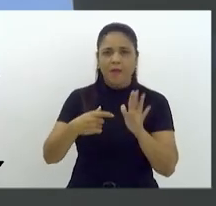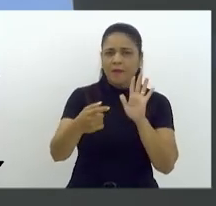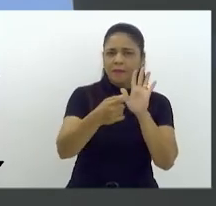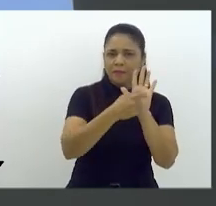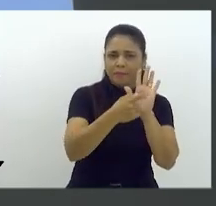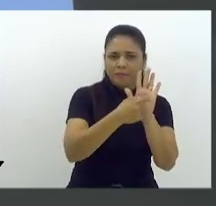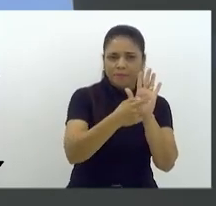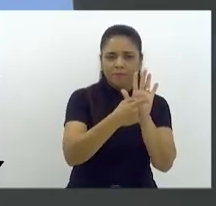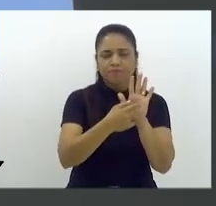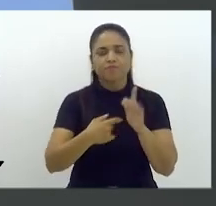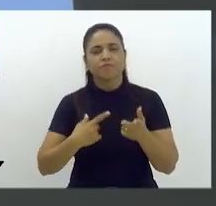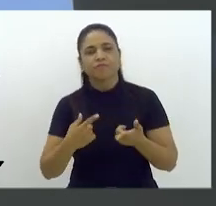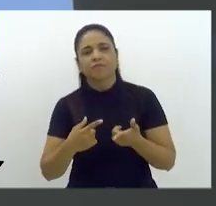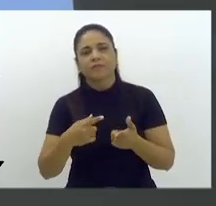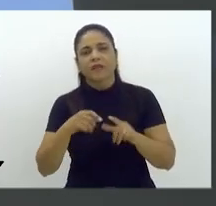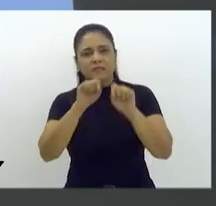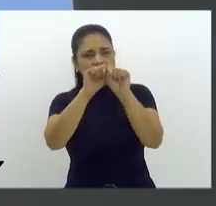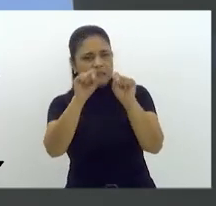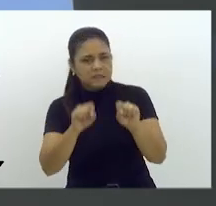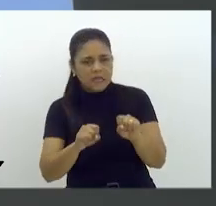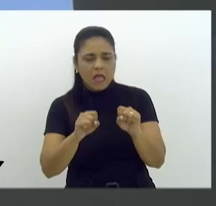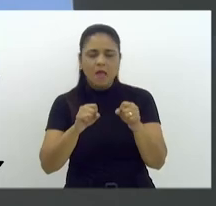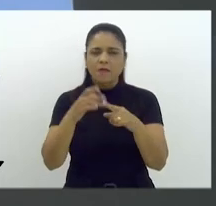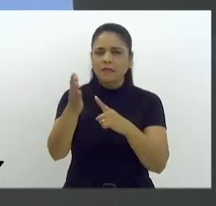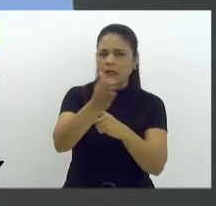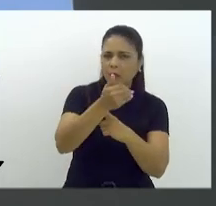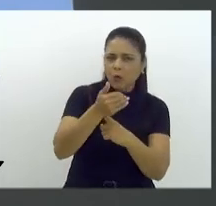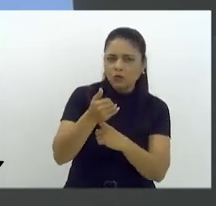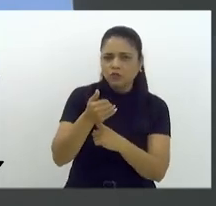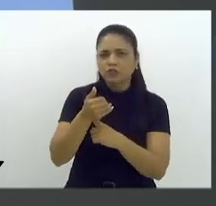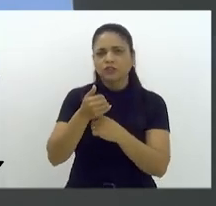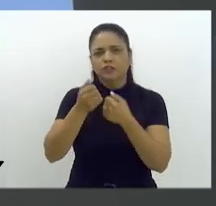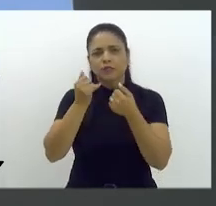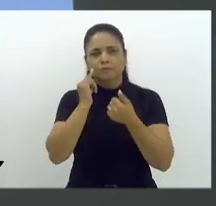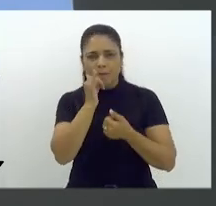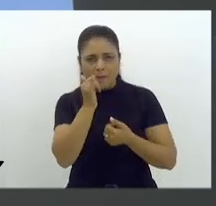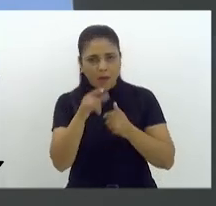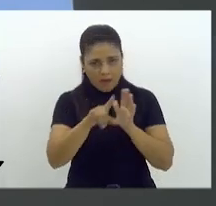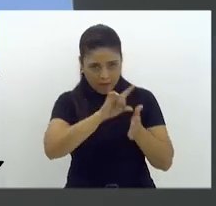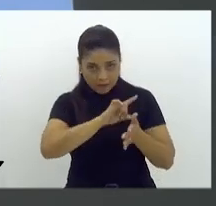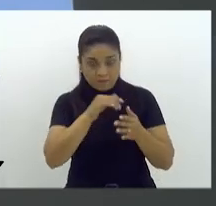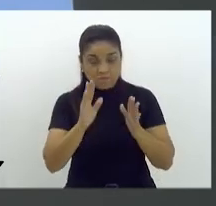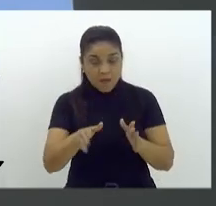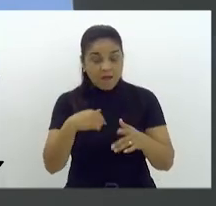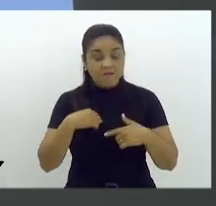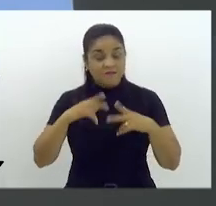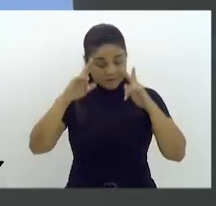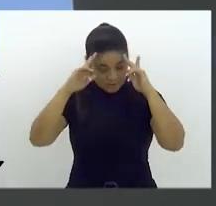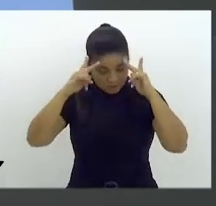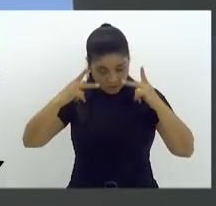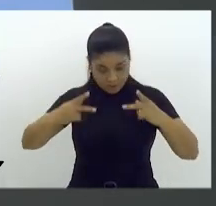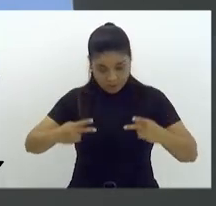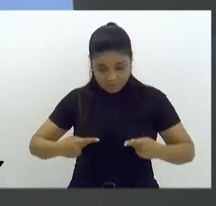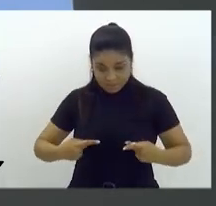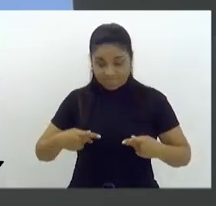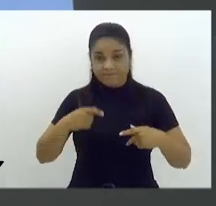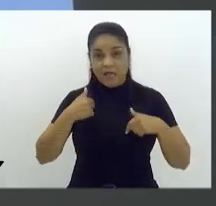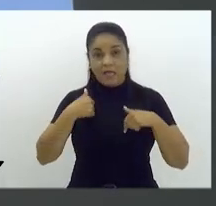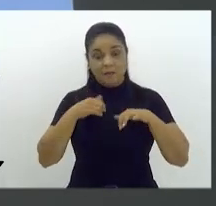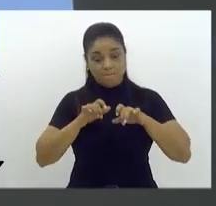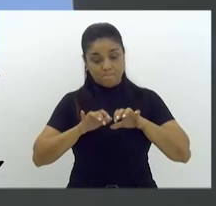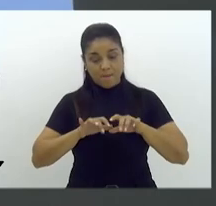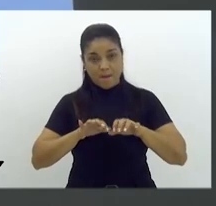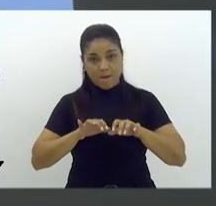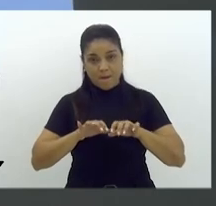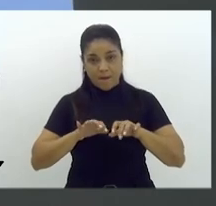artificial em Sistemas mas só que o homem ainda o ser humano ainda é um operador e é o programador